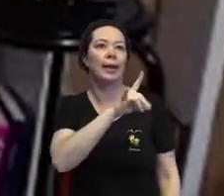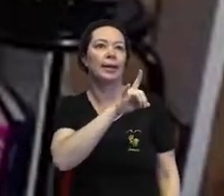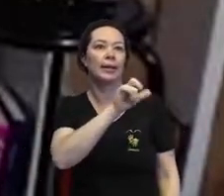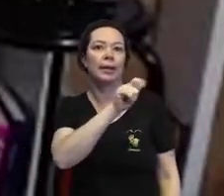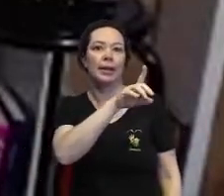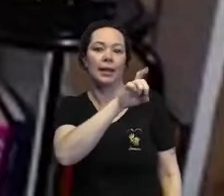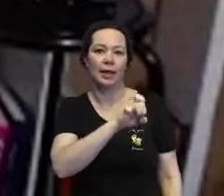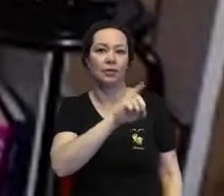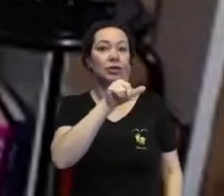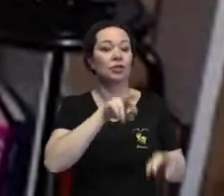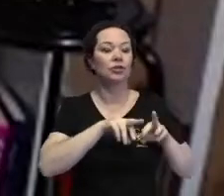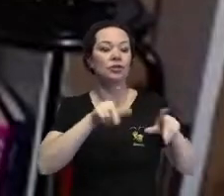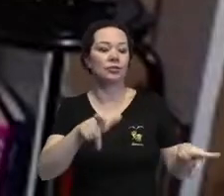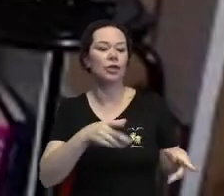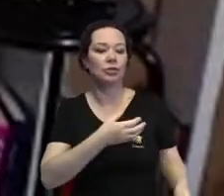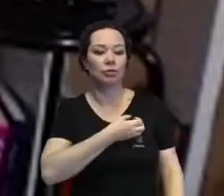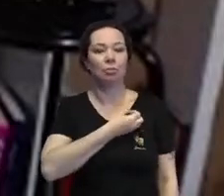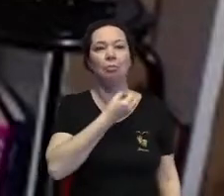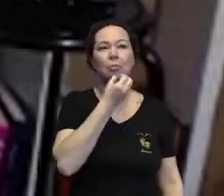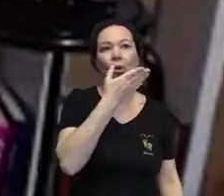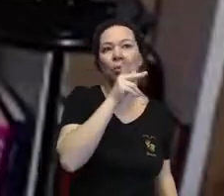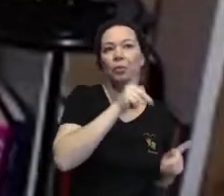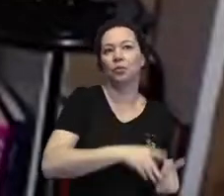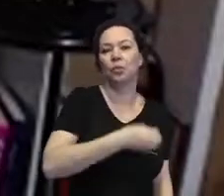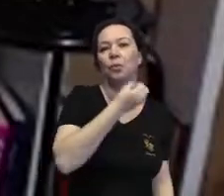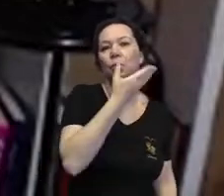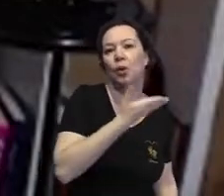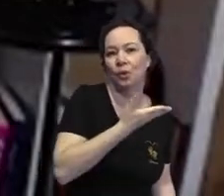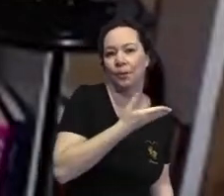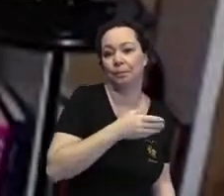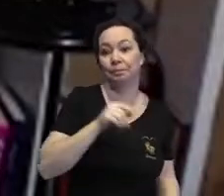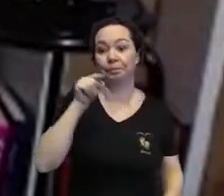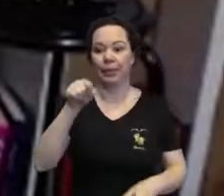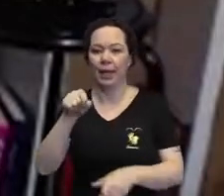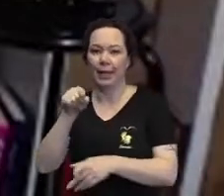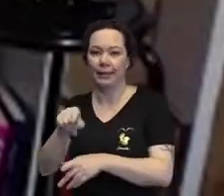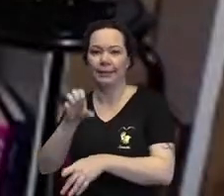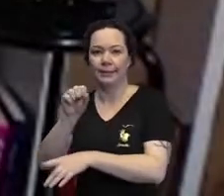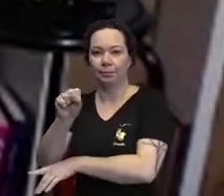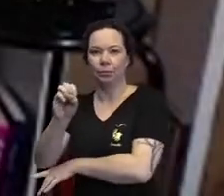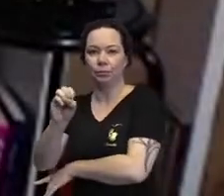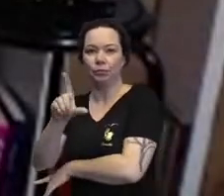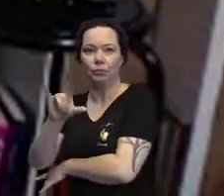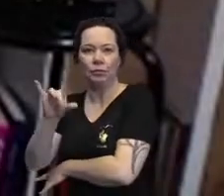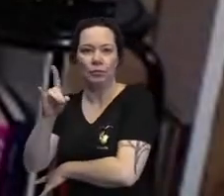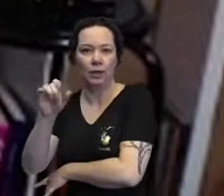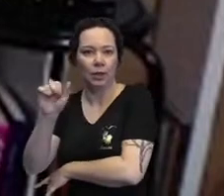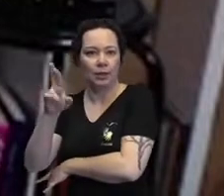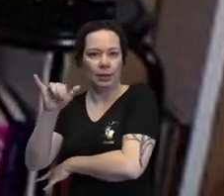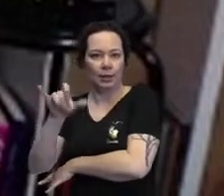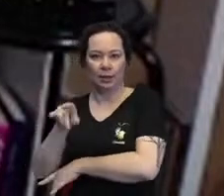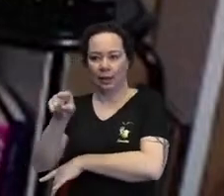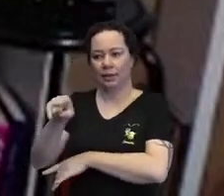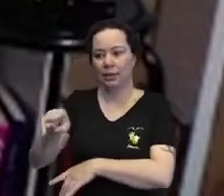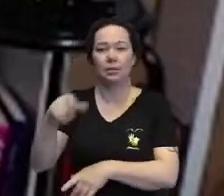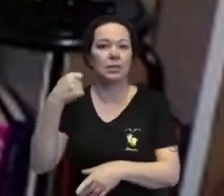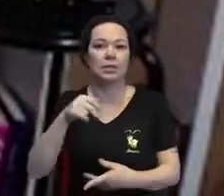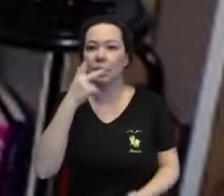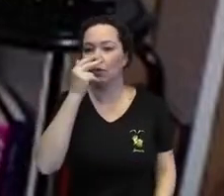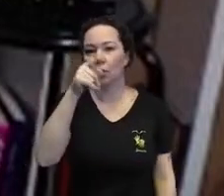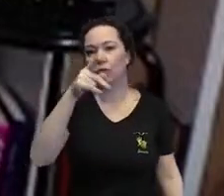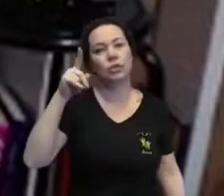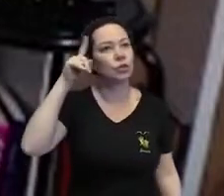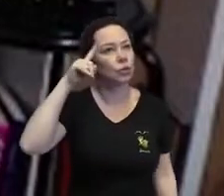da bondade. A solidariedade, ela tem que ser para nós assim como escovar dente, assim como